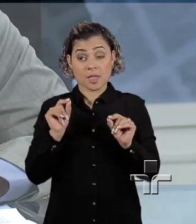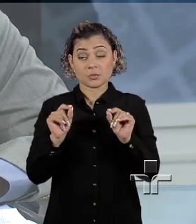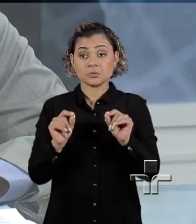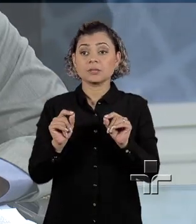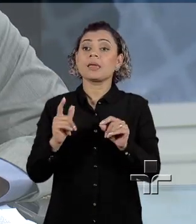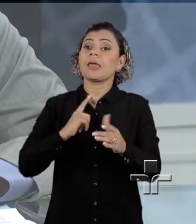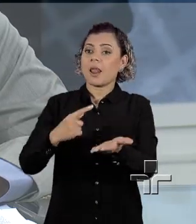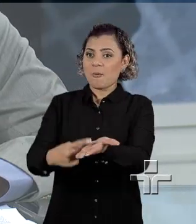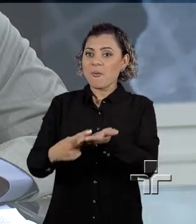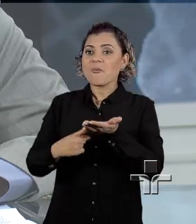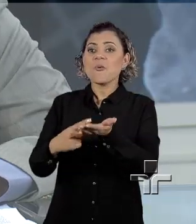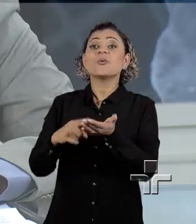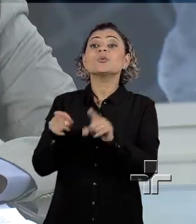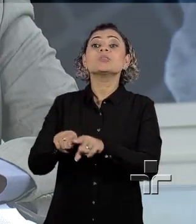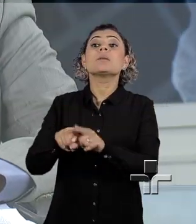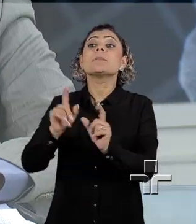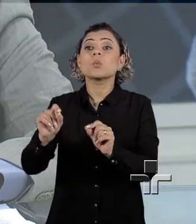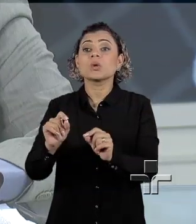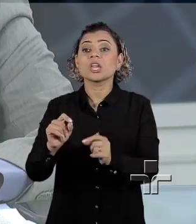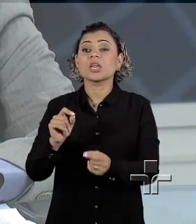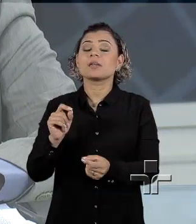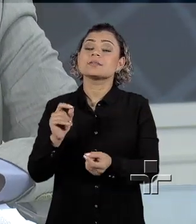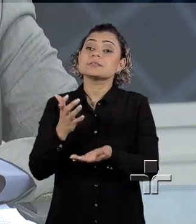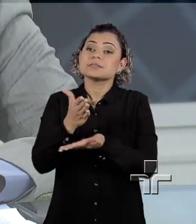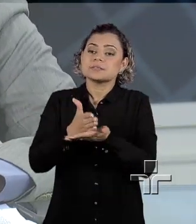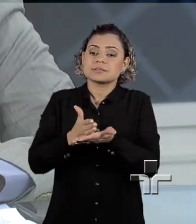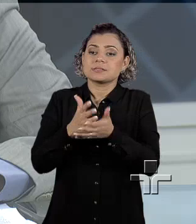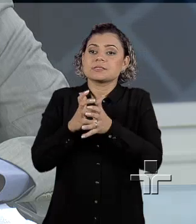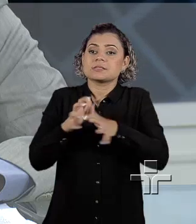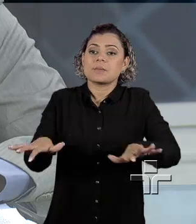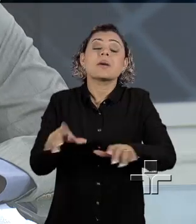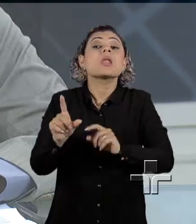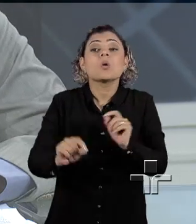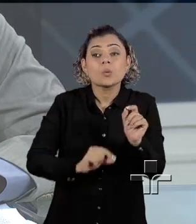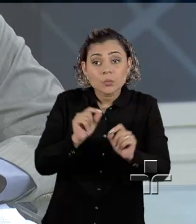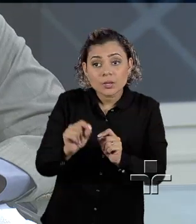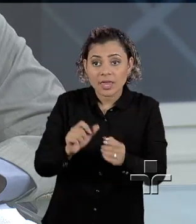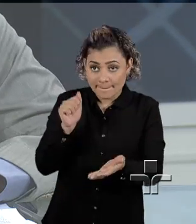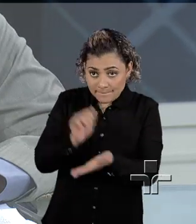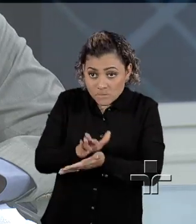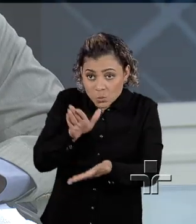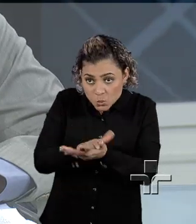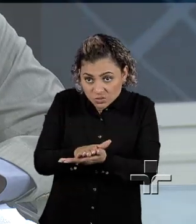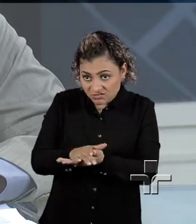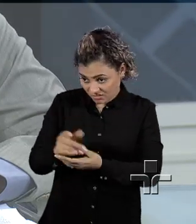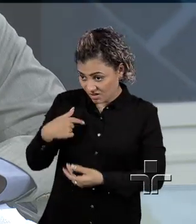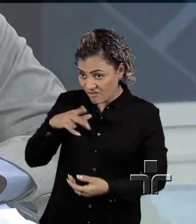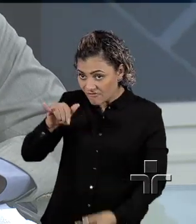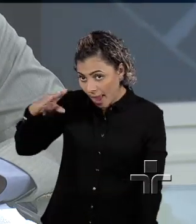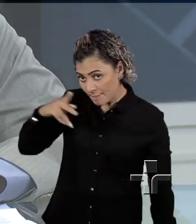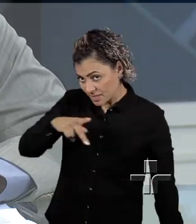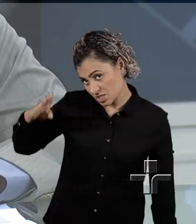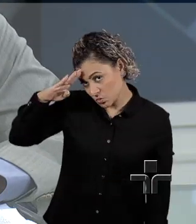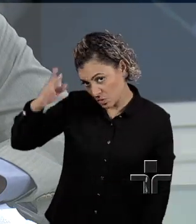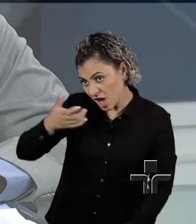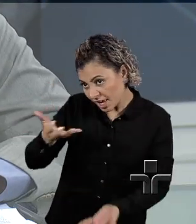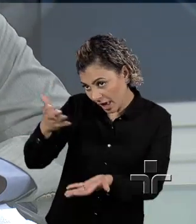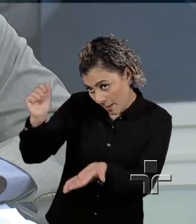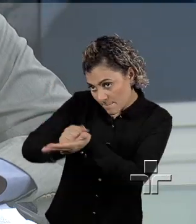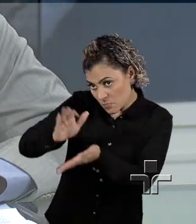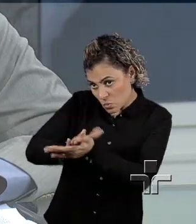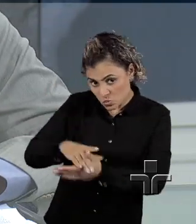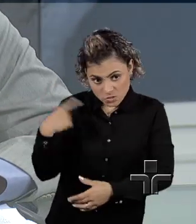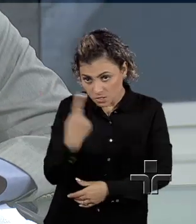elas concordaram, por exemplo, em repartir entre elas a multa que foi estabelecida, estipulada